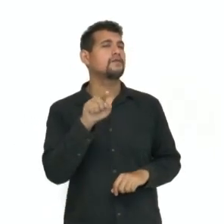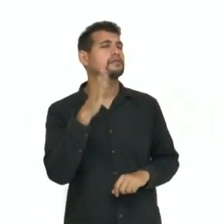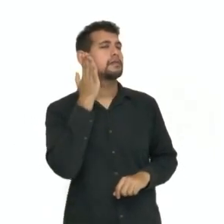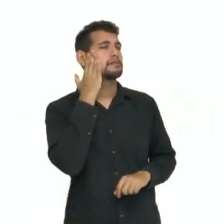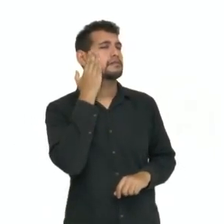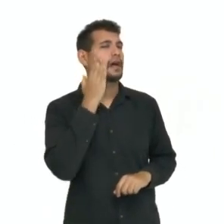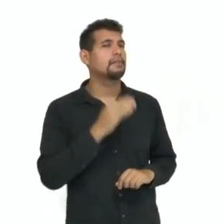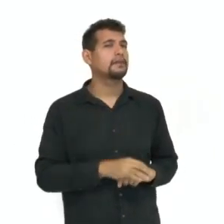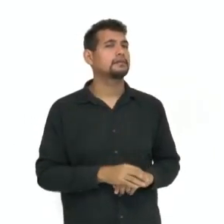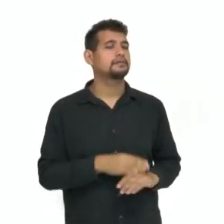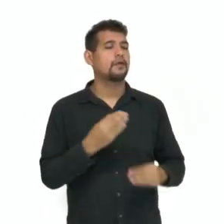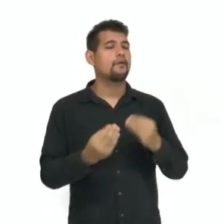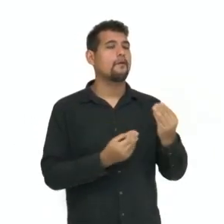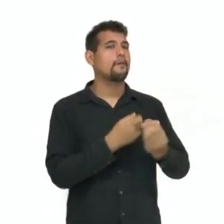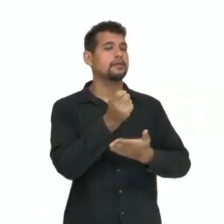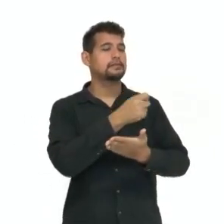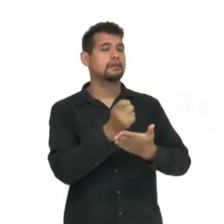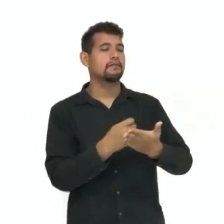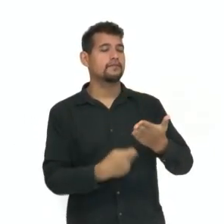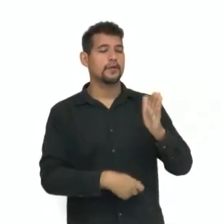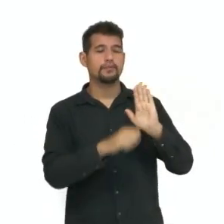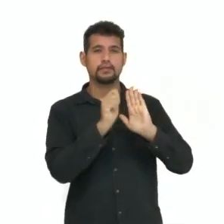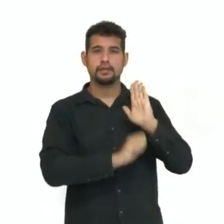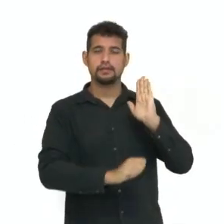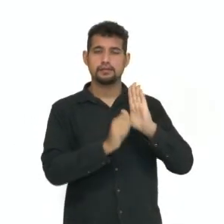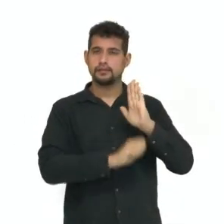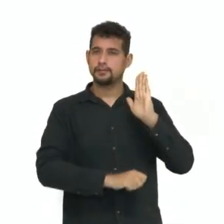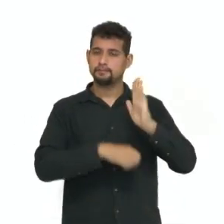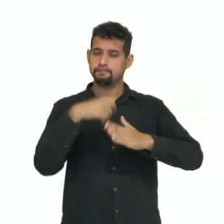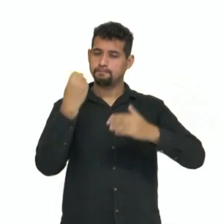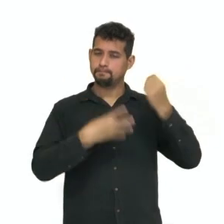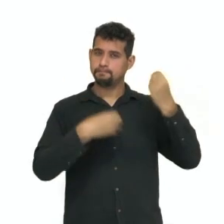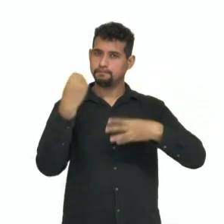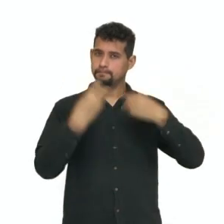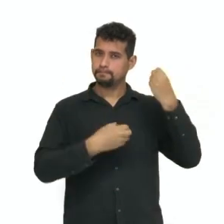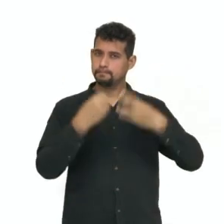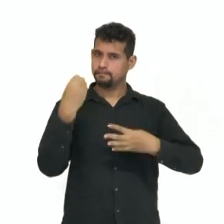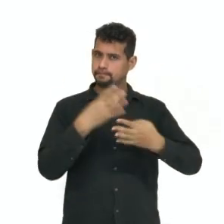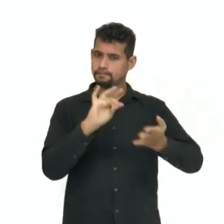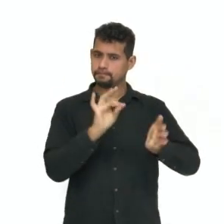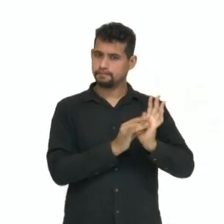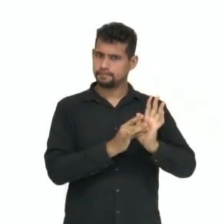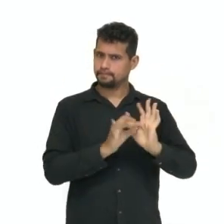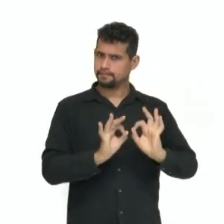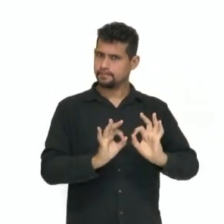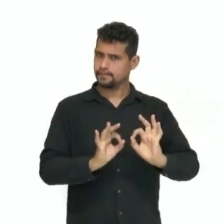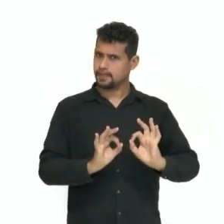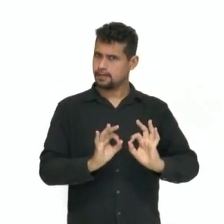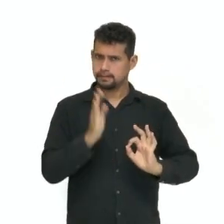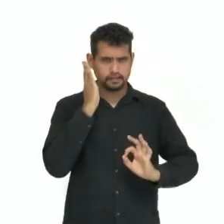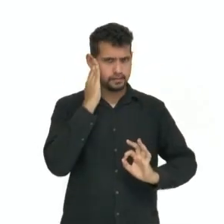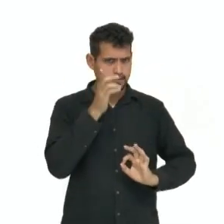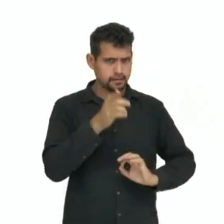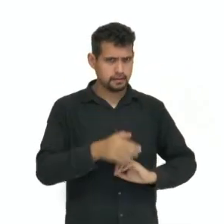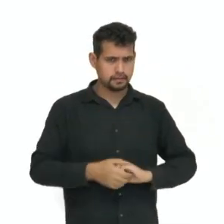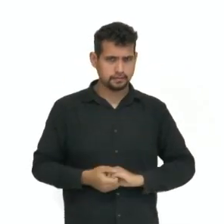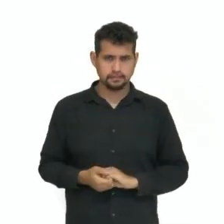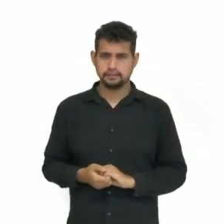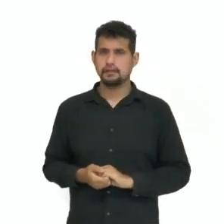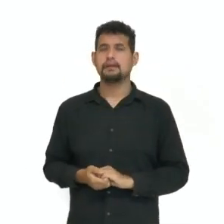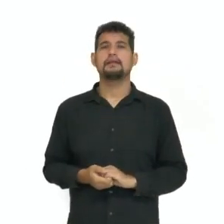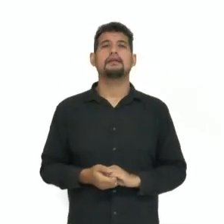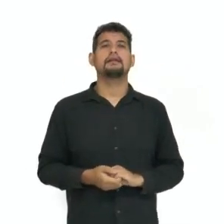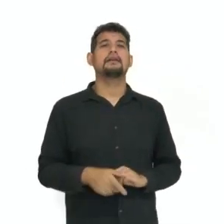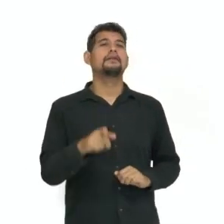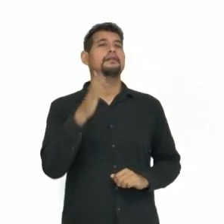como escrever um texto dissertativo argumentativo com consistência? Será?